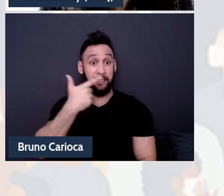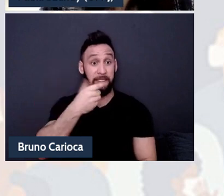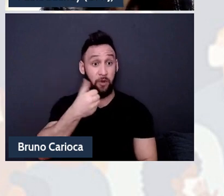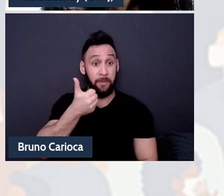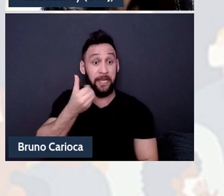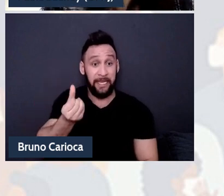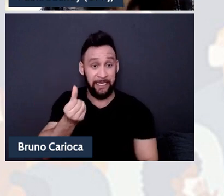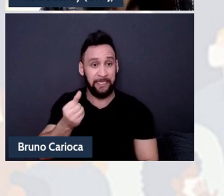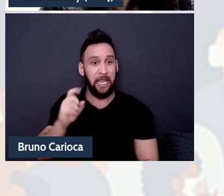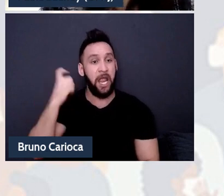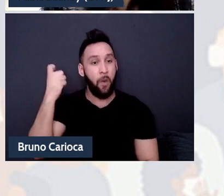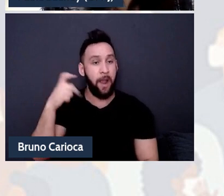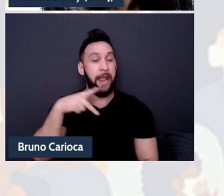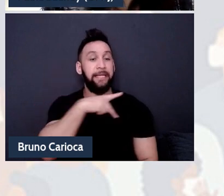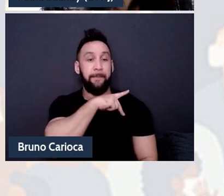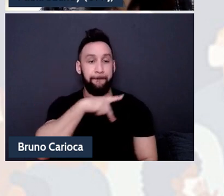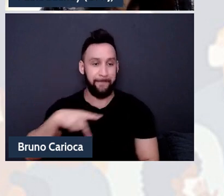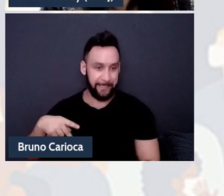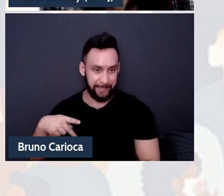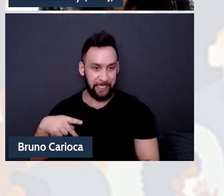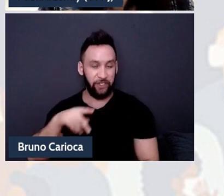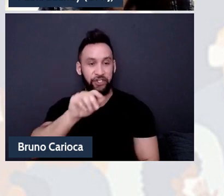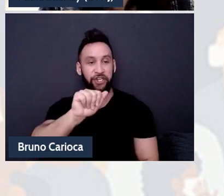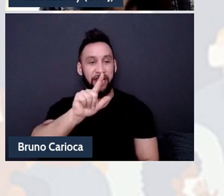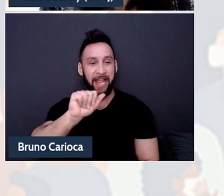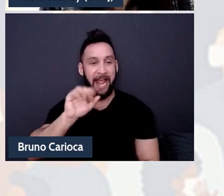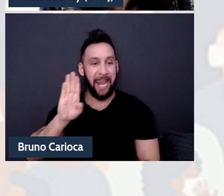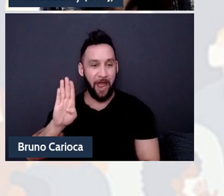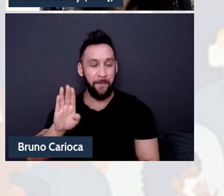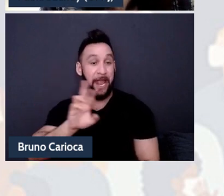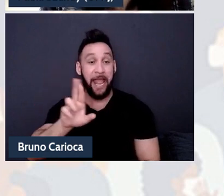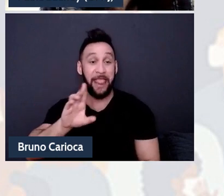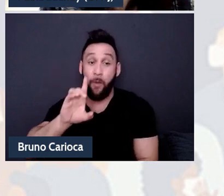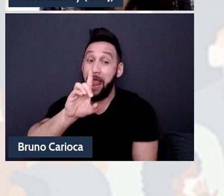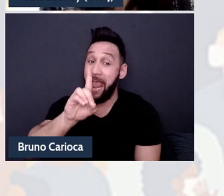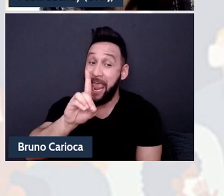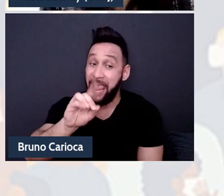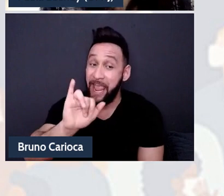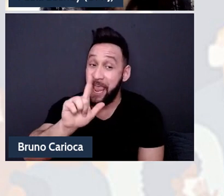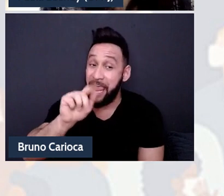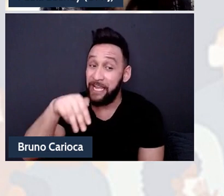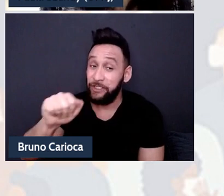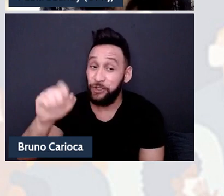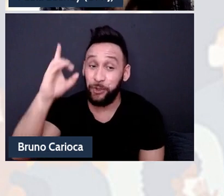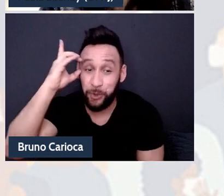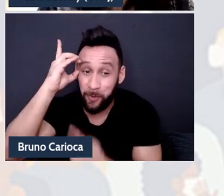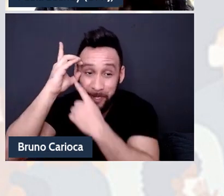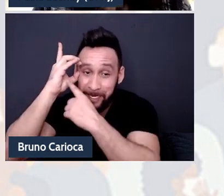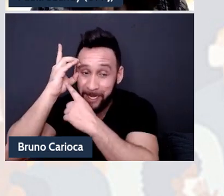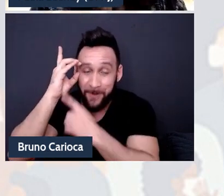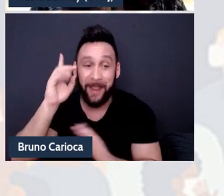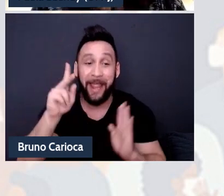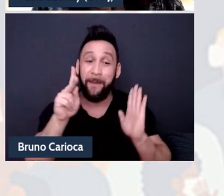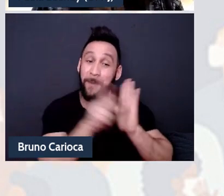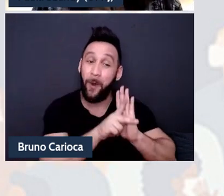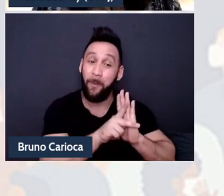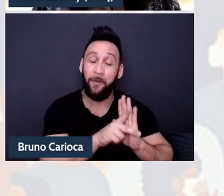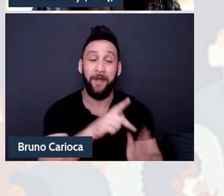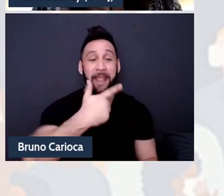e eu e a Dilma, não a Dilma Rousseff, mas a Dilma Mello, que era vice da UFO, né, que era